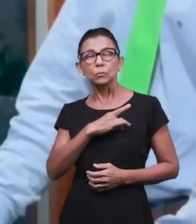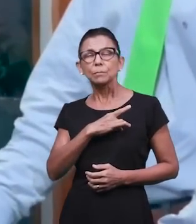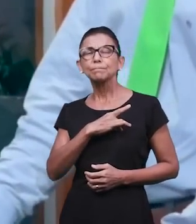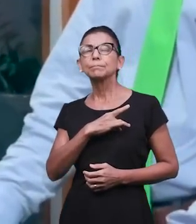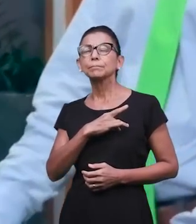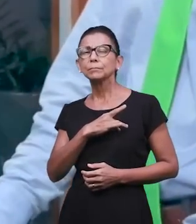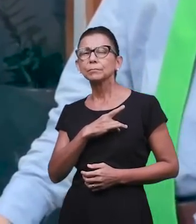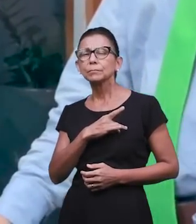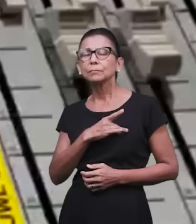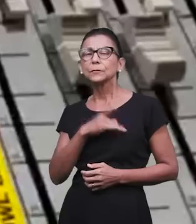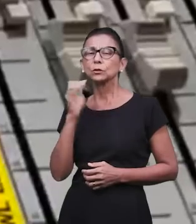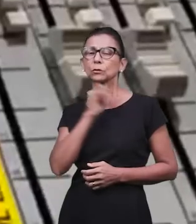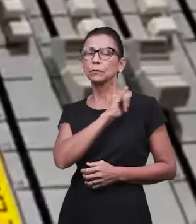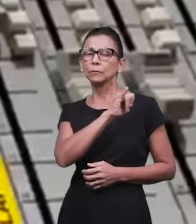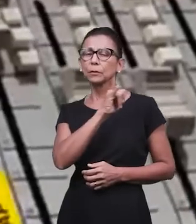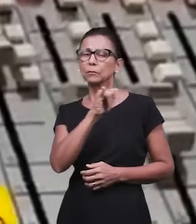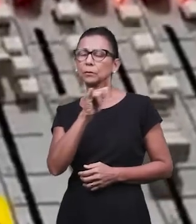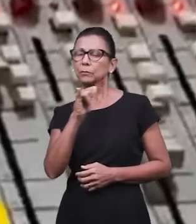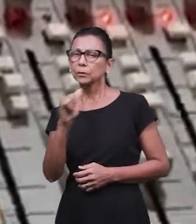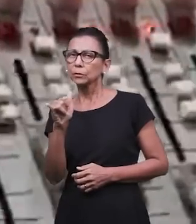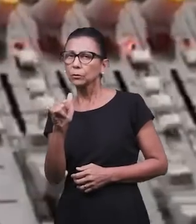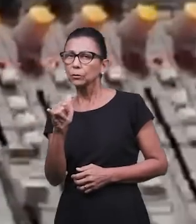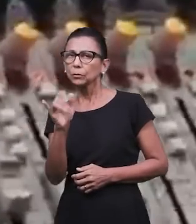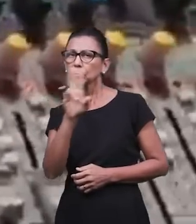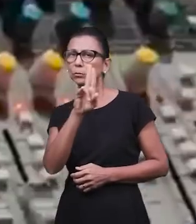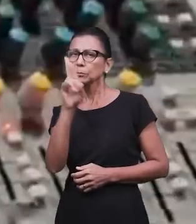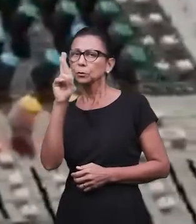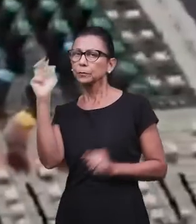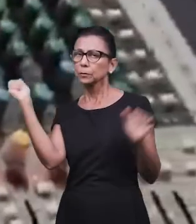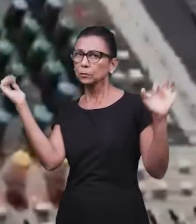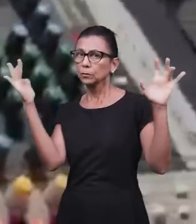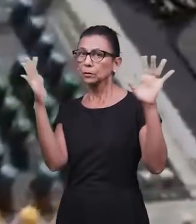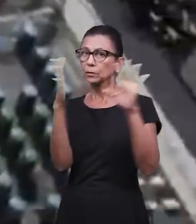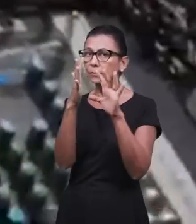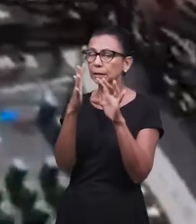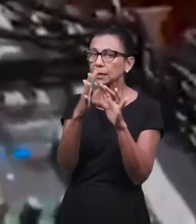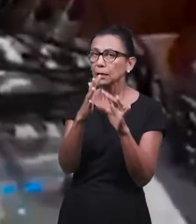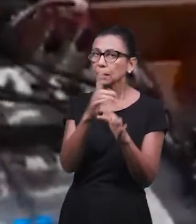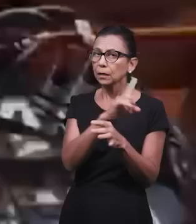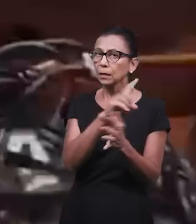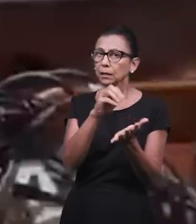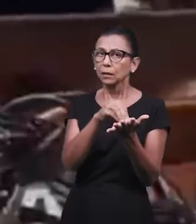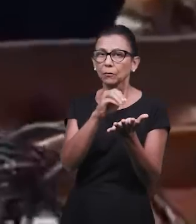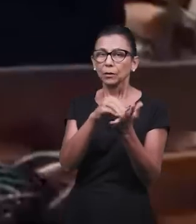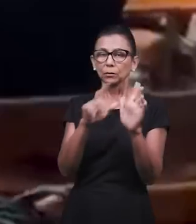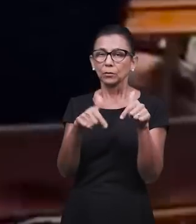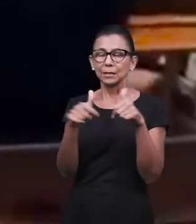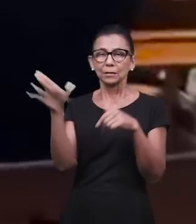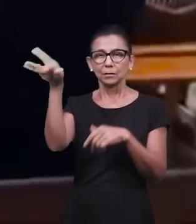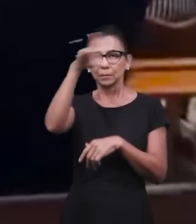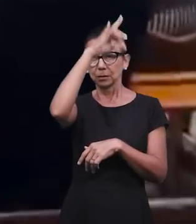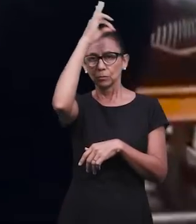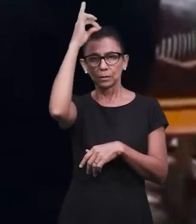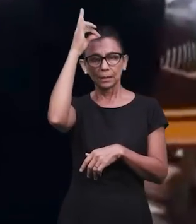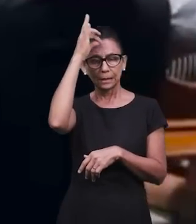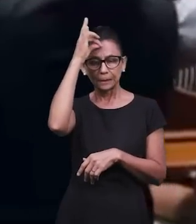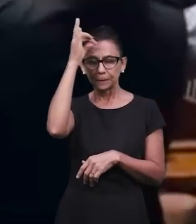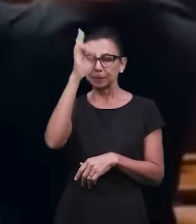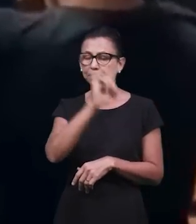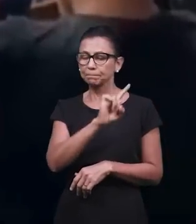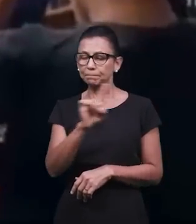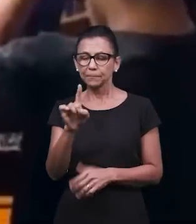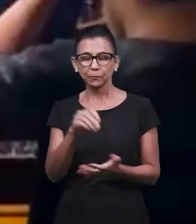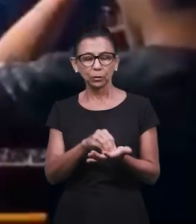vidas ali foram tocadas. Ali o nome do Senhor foi glorificado. E ali não faltou a operação do Espírito Santo.